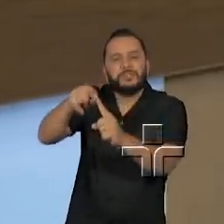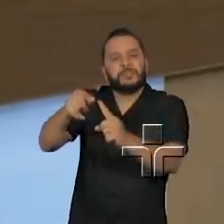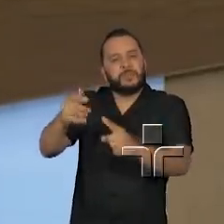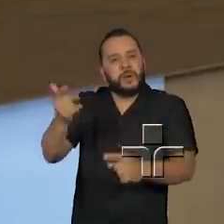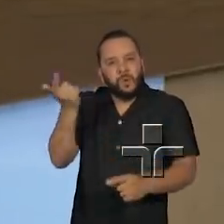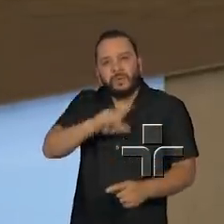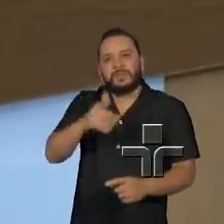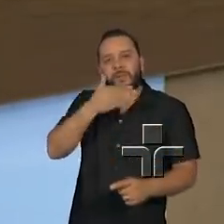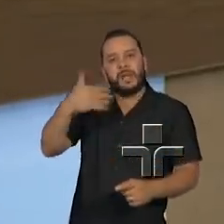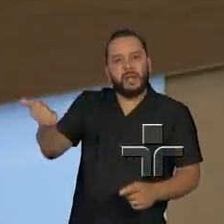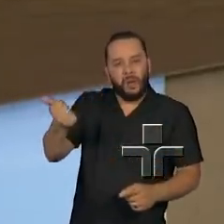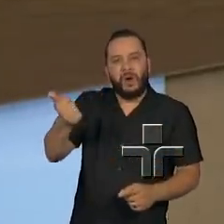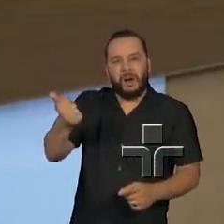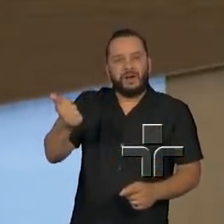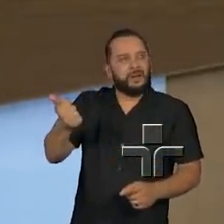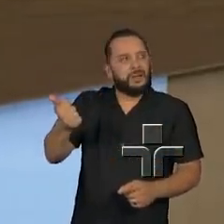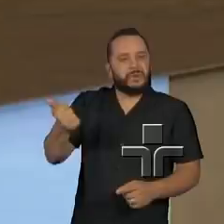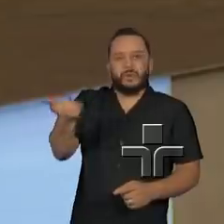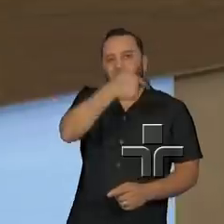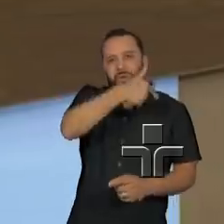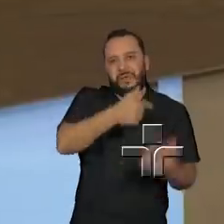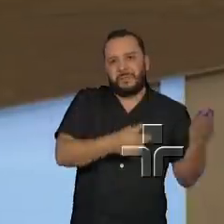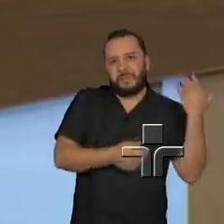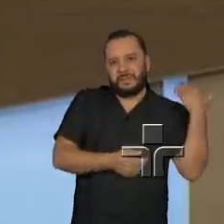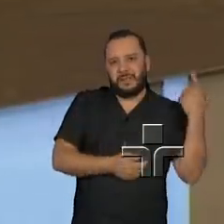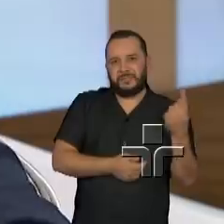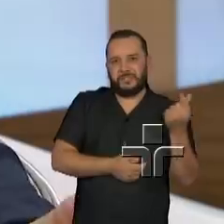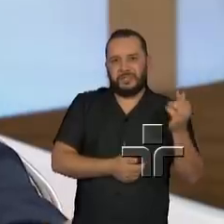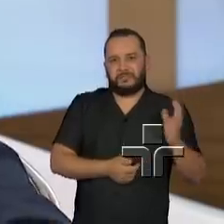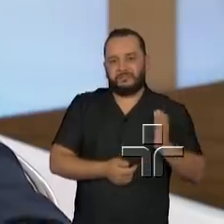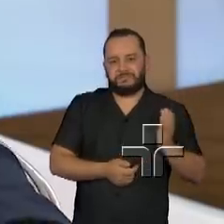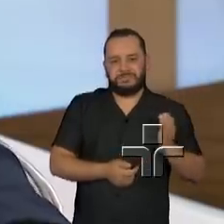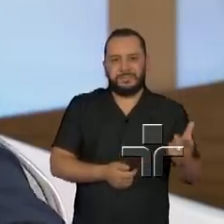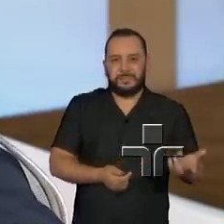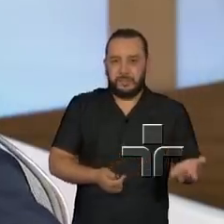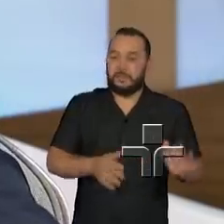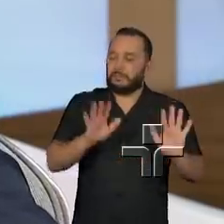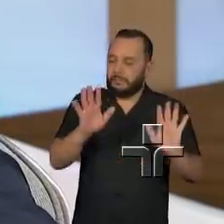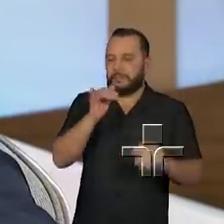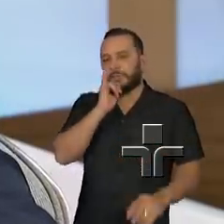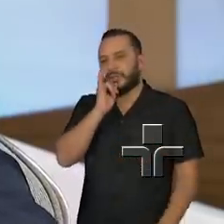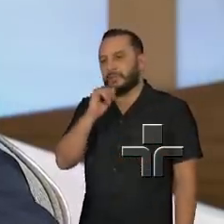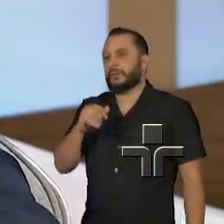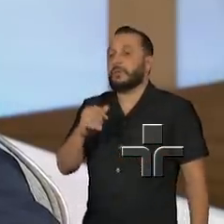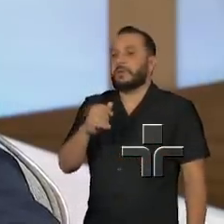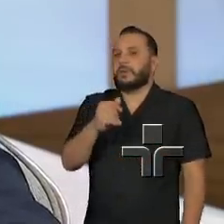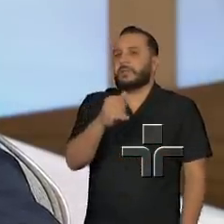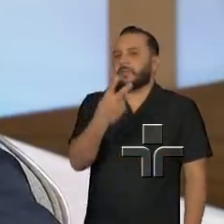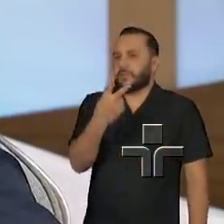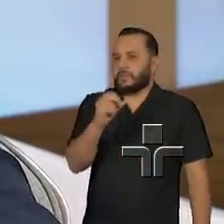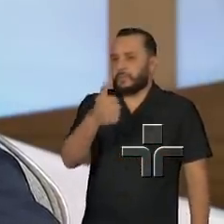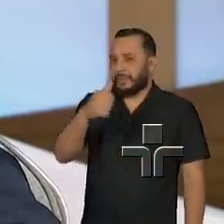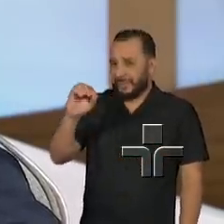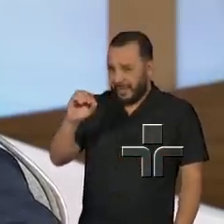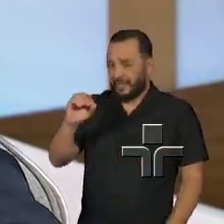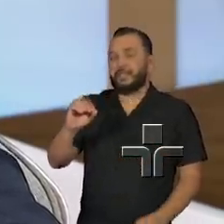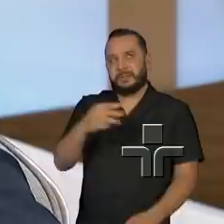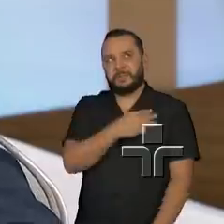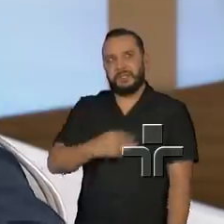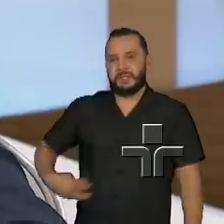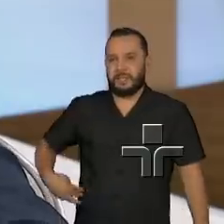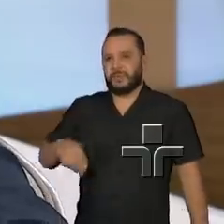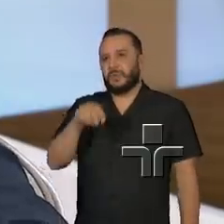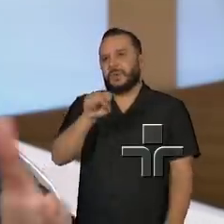estava funcionando quando a gente tinha muito mais dinheiro do que a gente tem hoje? Se nós estivéssemos em 2010 e o ministro da Ciência fosse o ministro